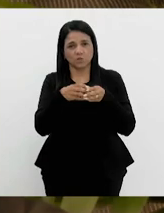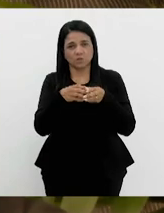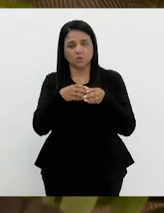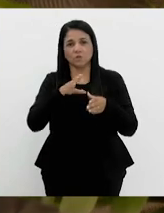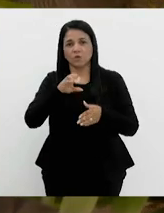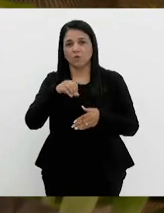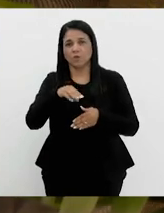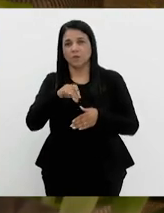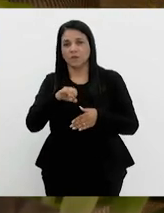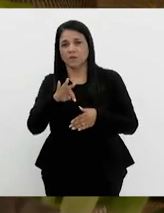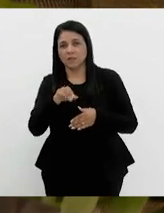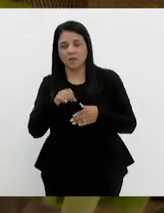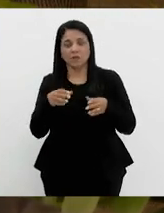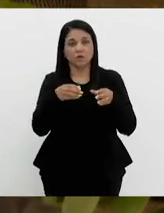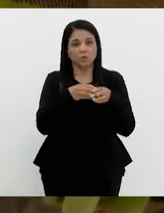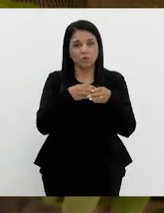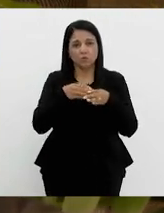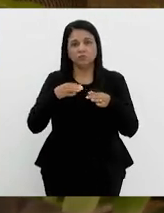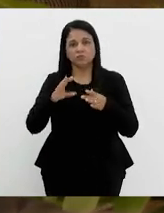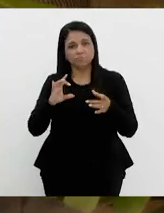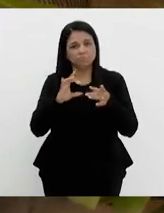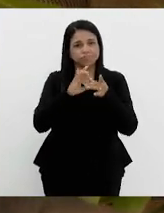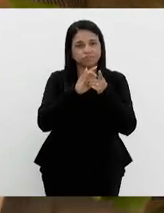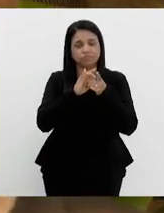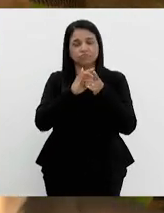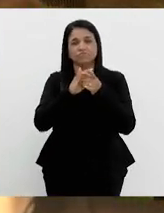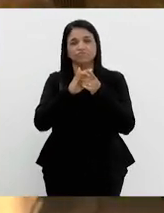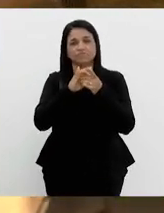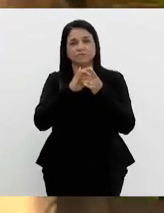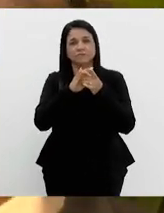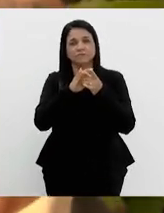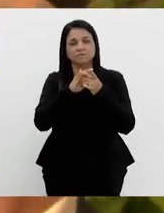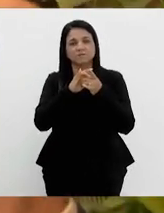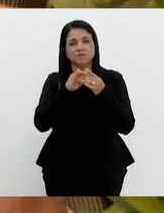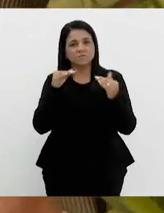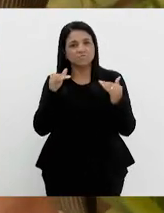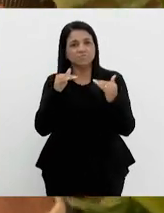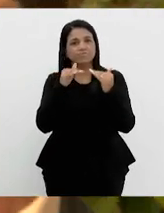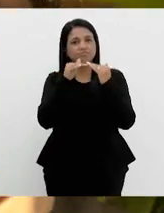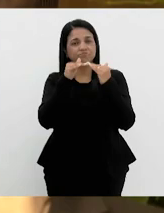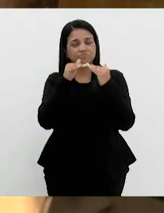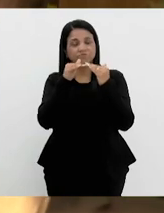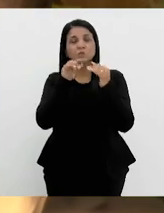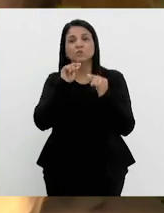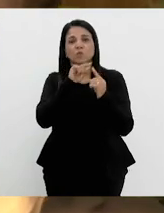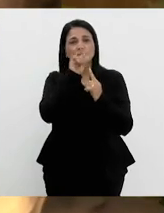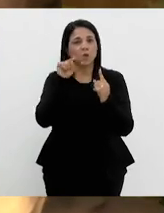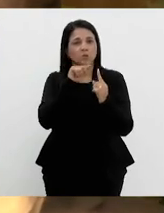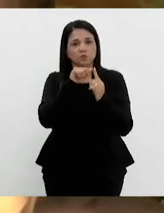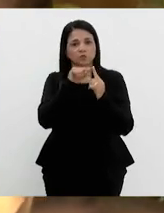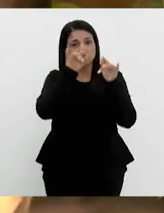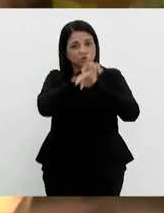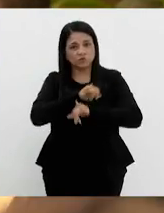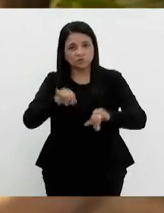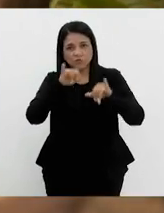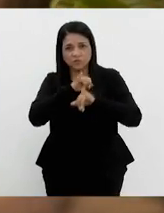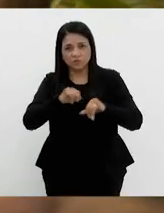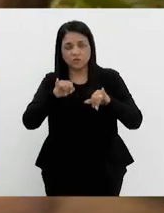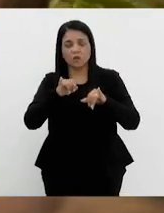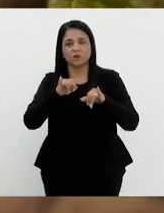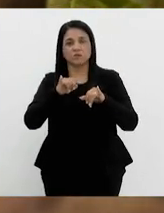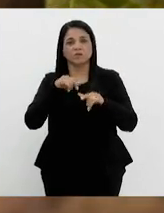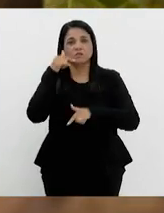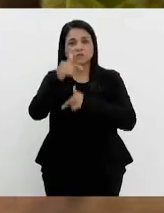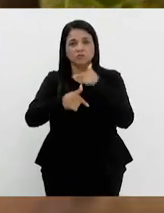engajamento com os quais nos identificamos e nossa intenção é justamente divulgar nossos feitos e